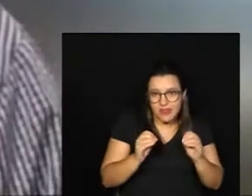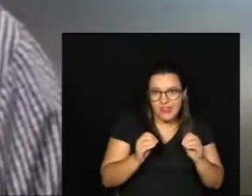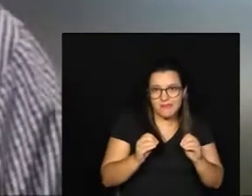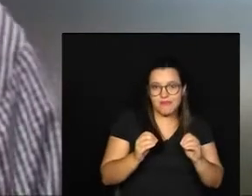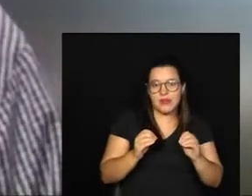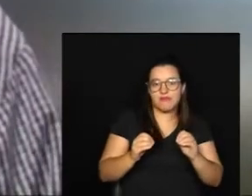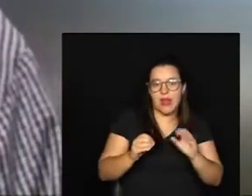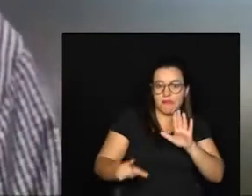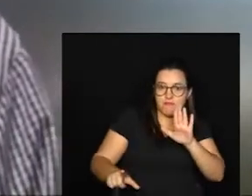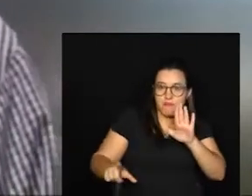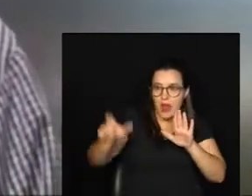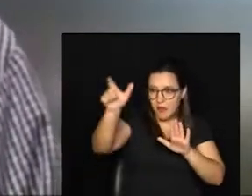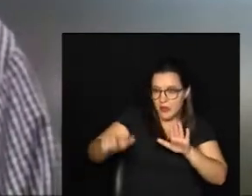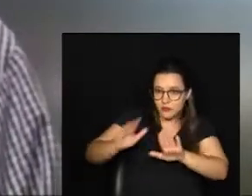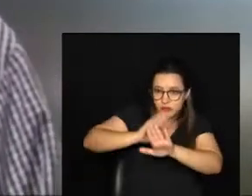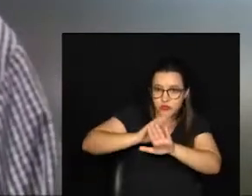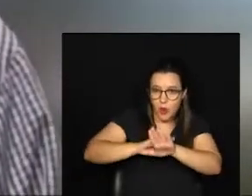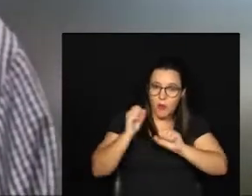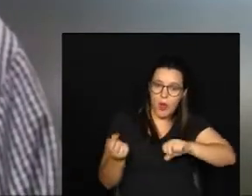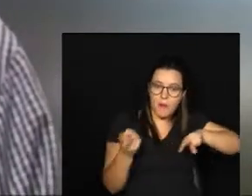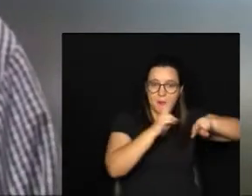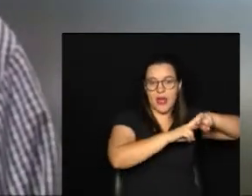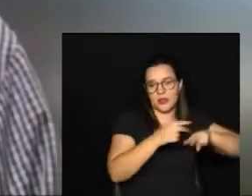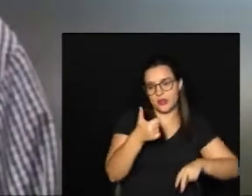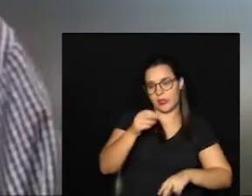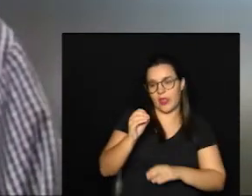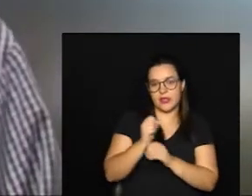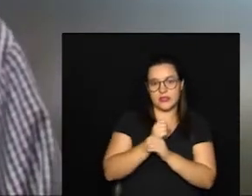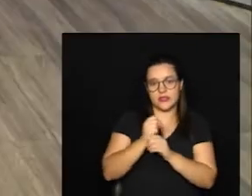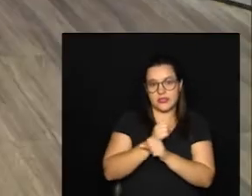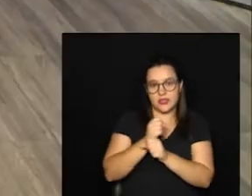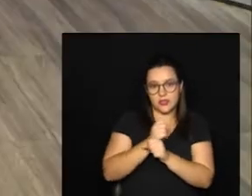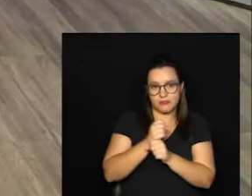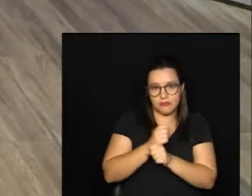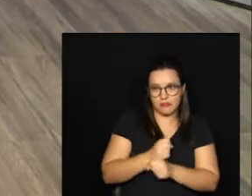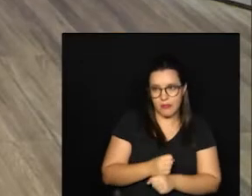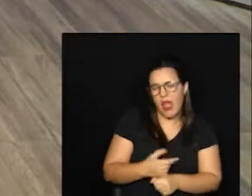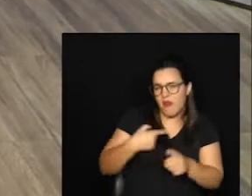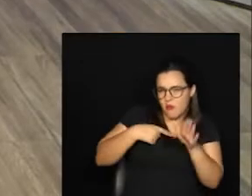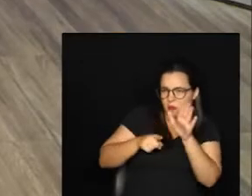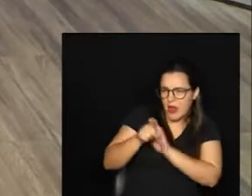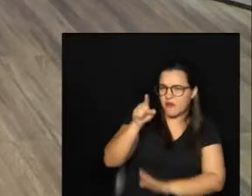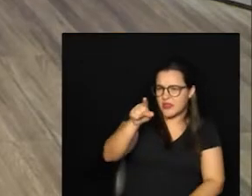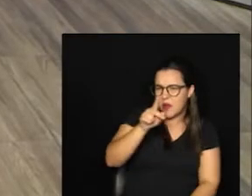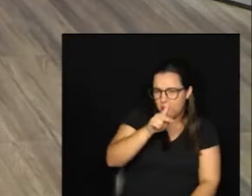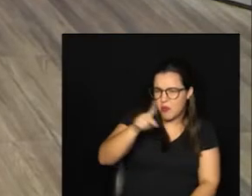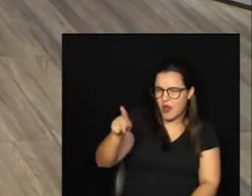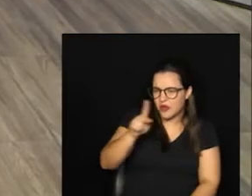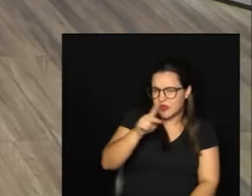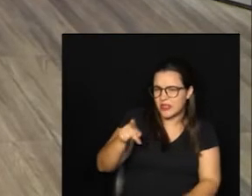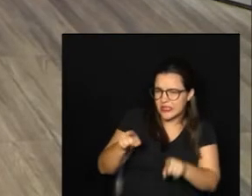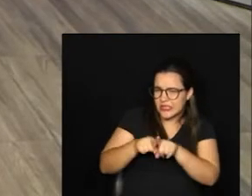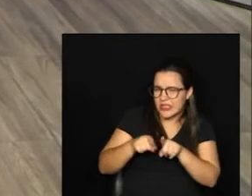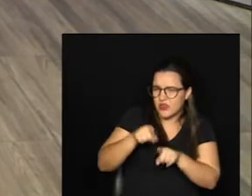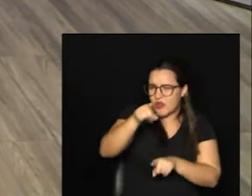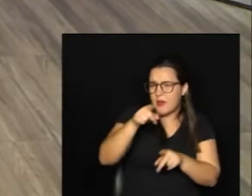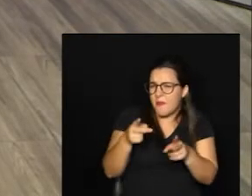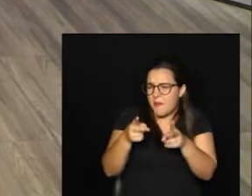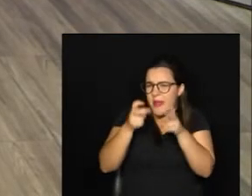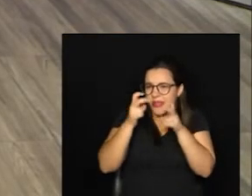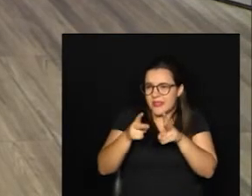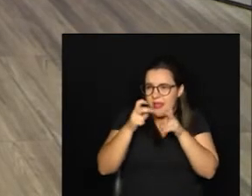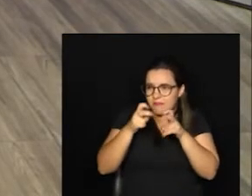a 10 anos de reclusão. Leonardo, o senhor é professor também. Você percebe uma mudança